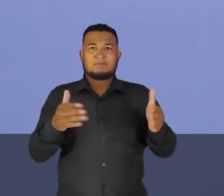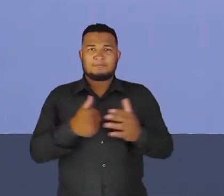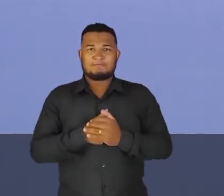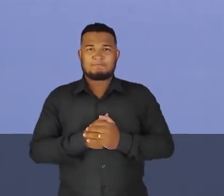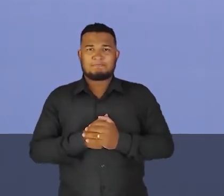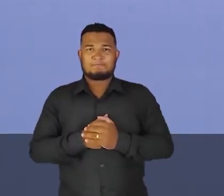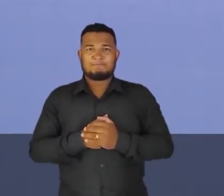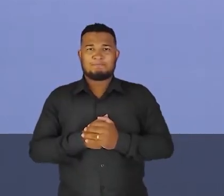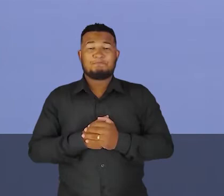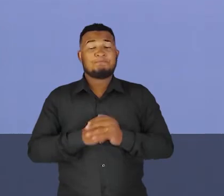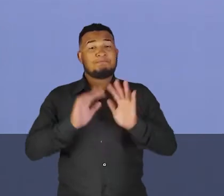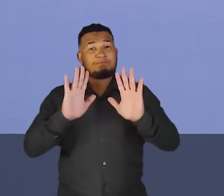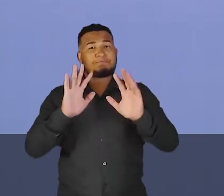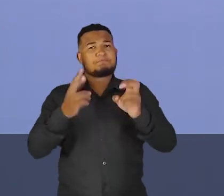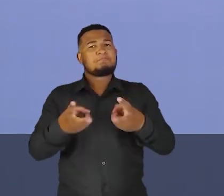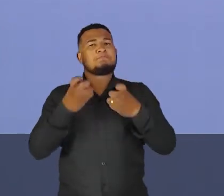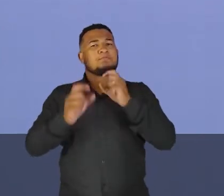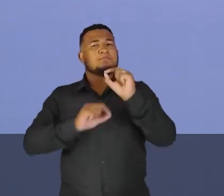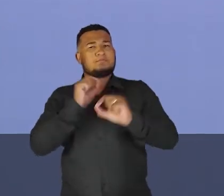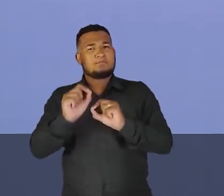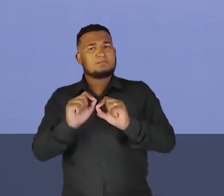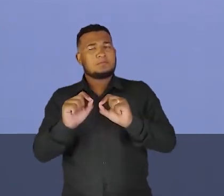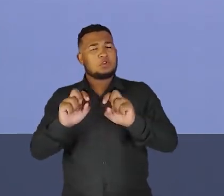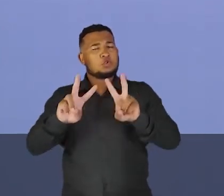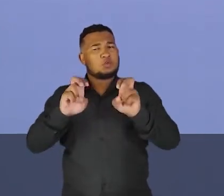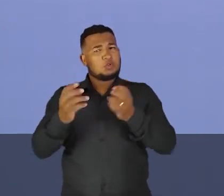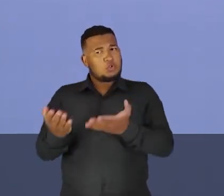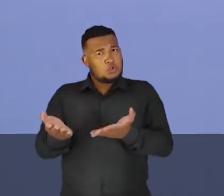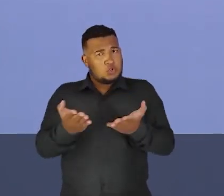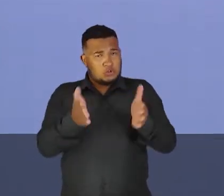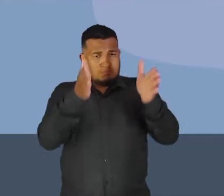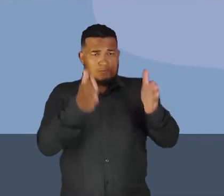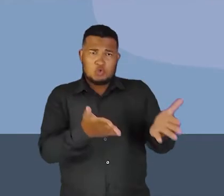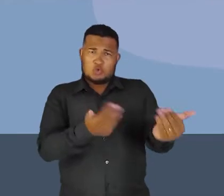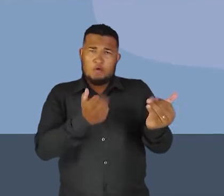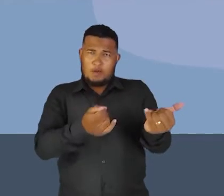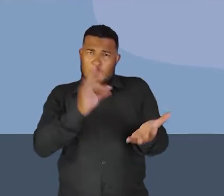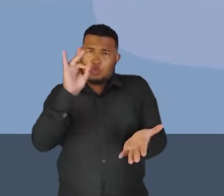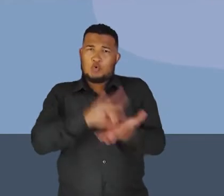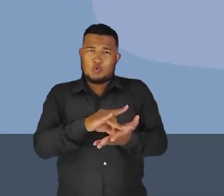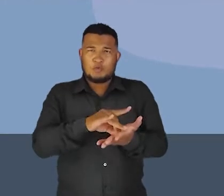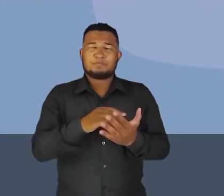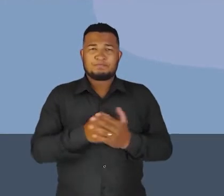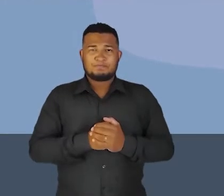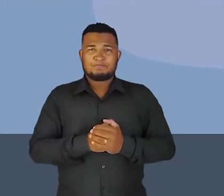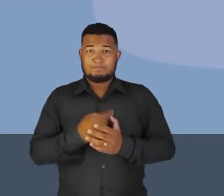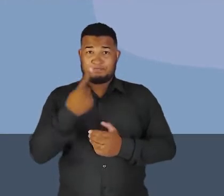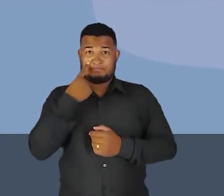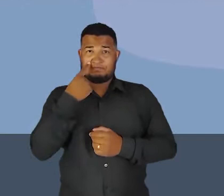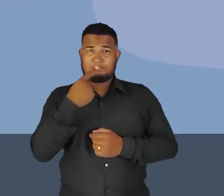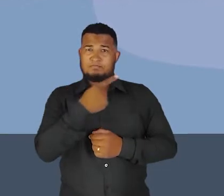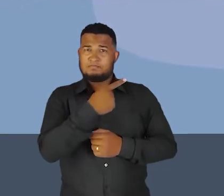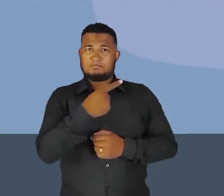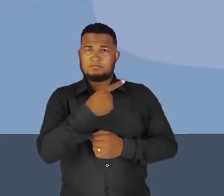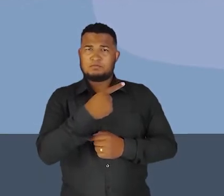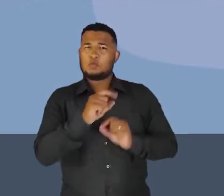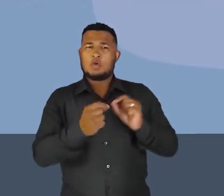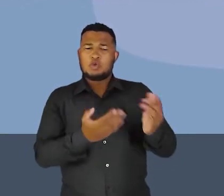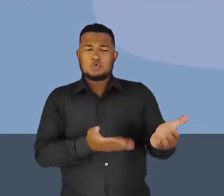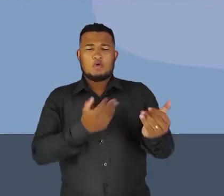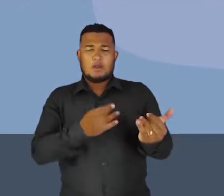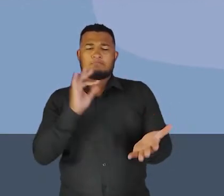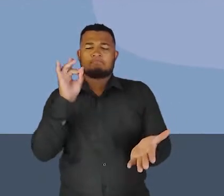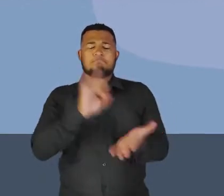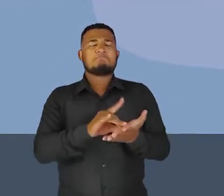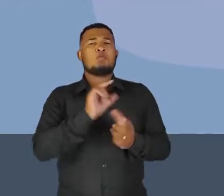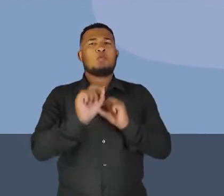tá? Mas olha só, gente, vamos falar um pouquinho sobre juventude e juventudes? Olha lá para a telinha. Vamos ler aqui? O que é juventude e juventudes?